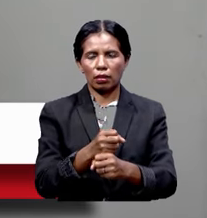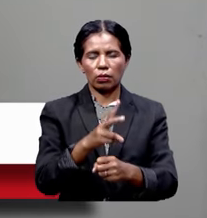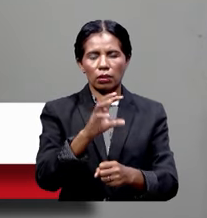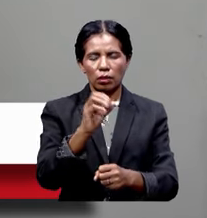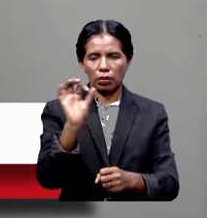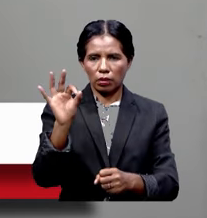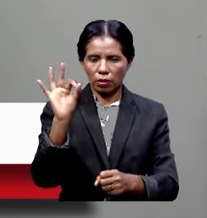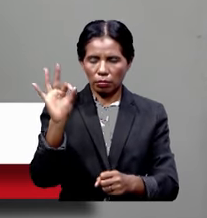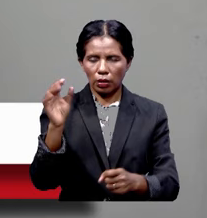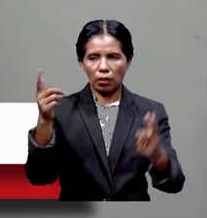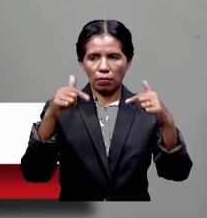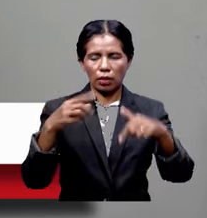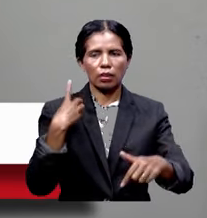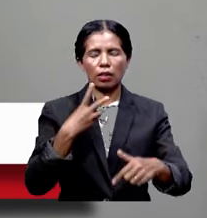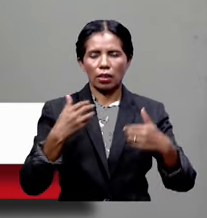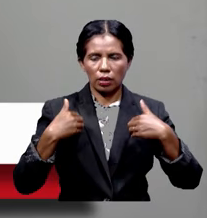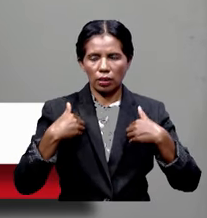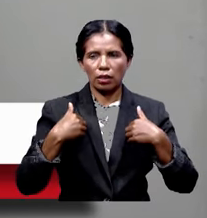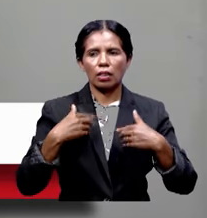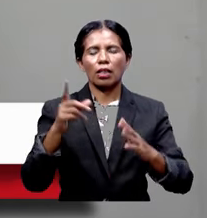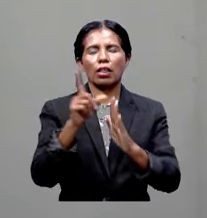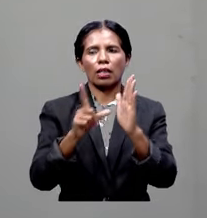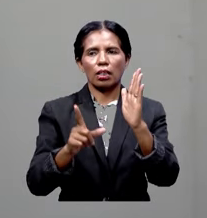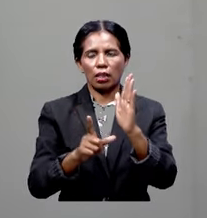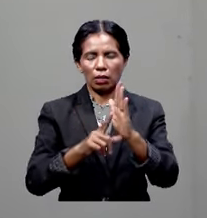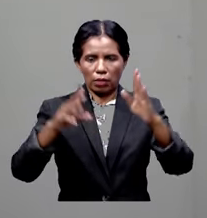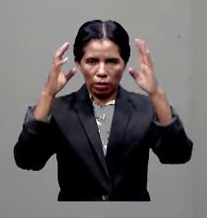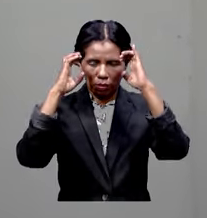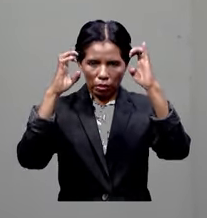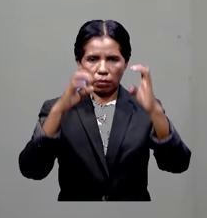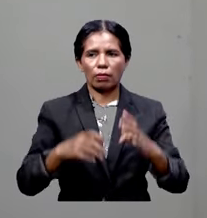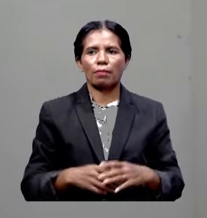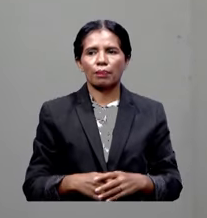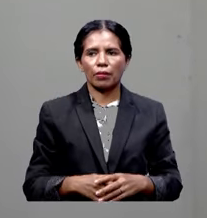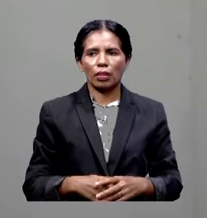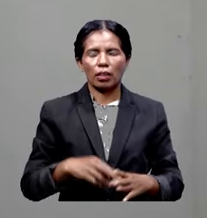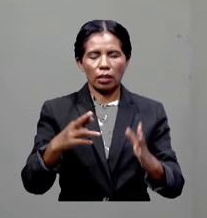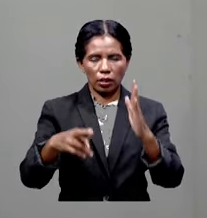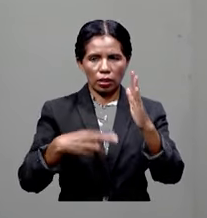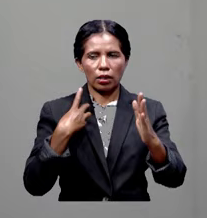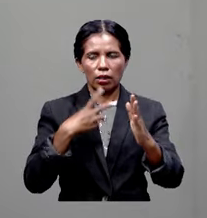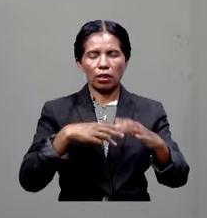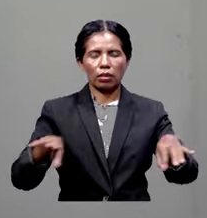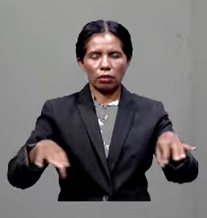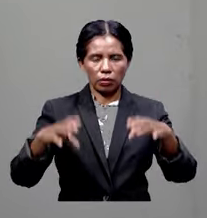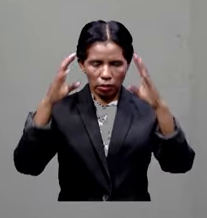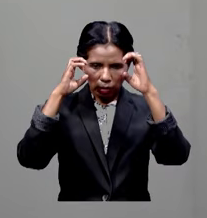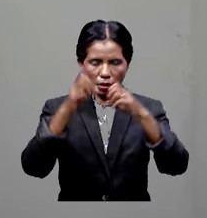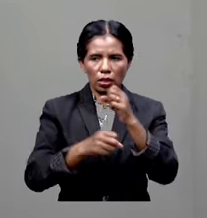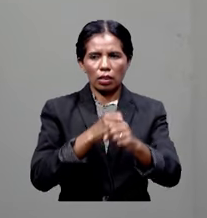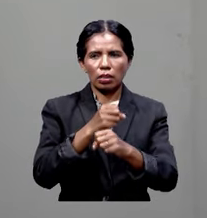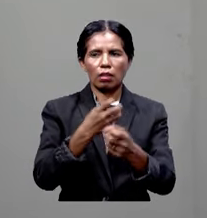2009 mai kita ihari terjimi ida lei base edukasau mak regula ita nini sistema edukasau tinang barang